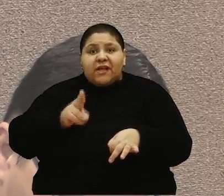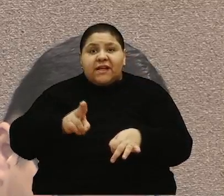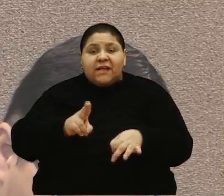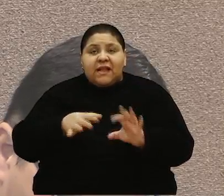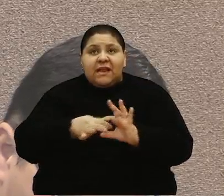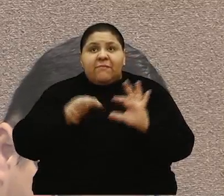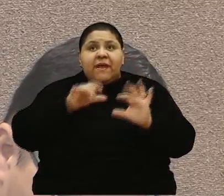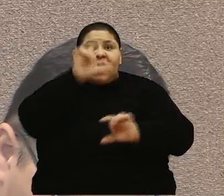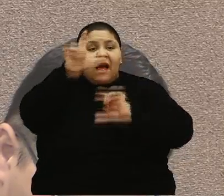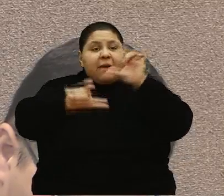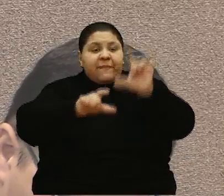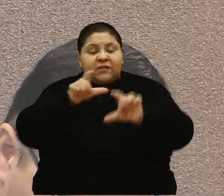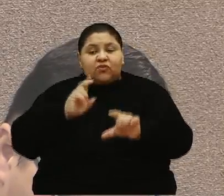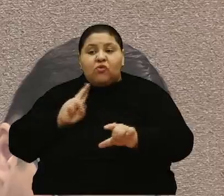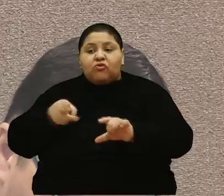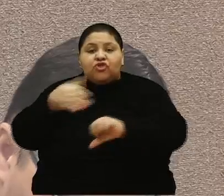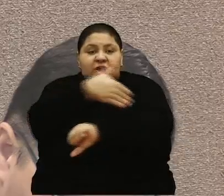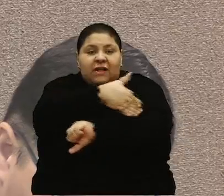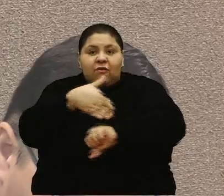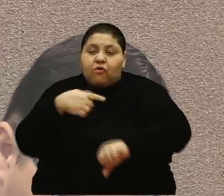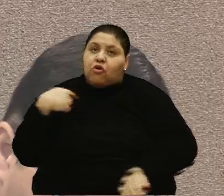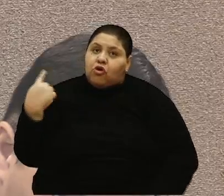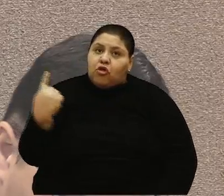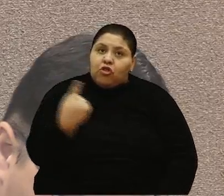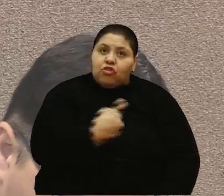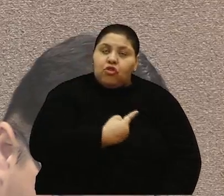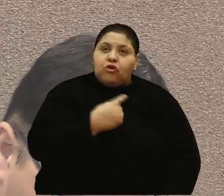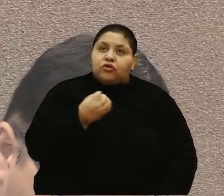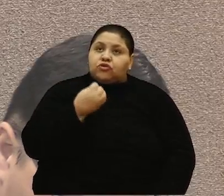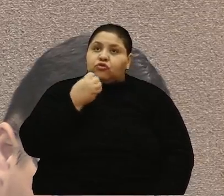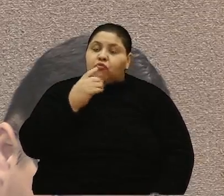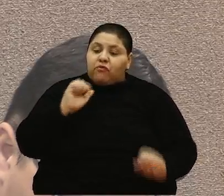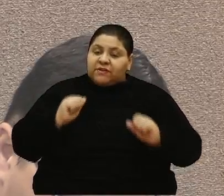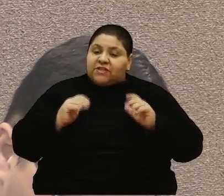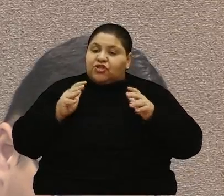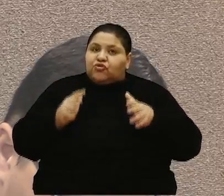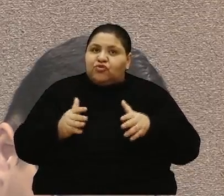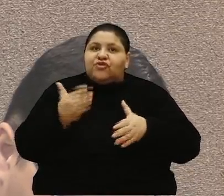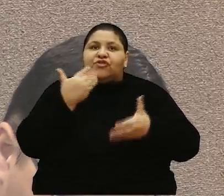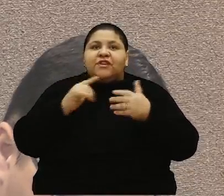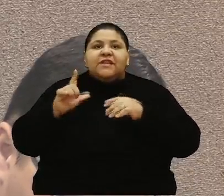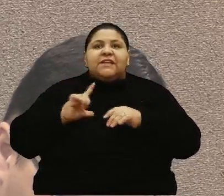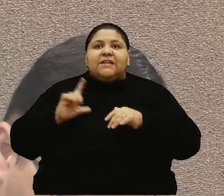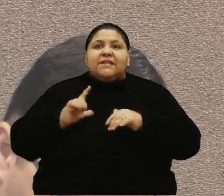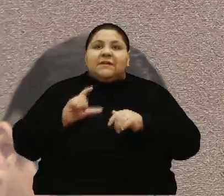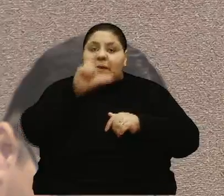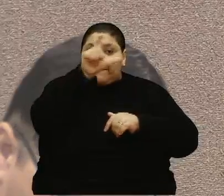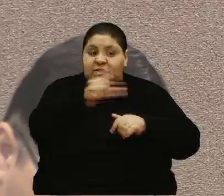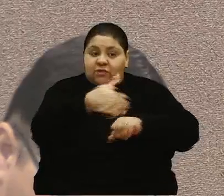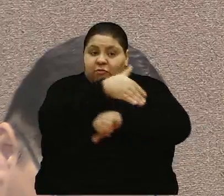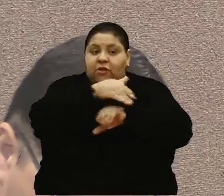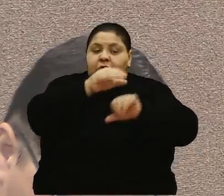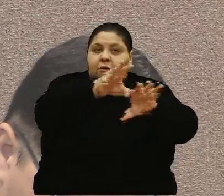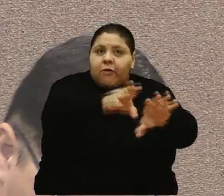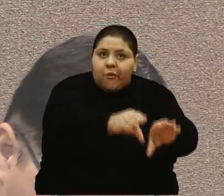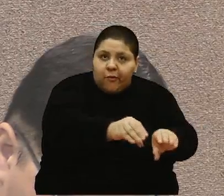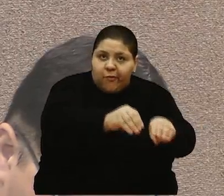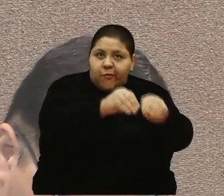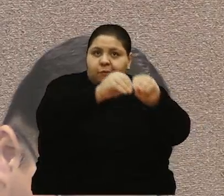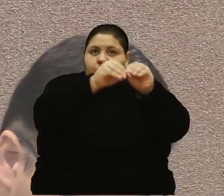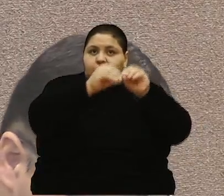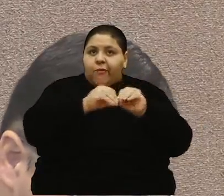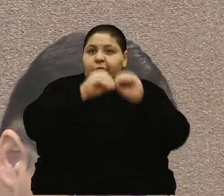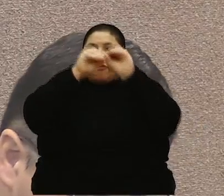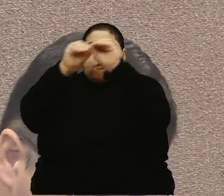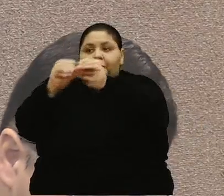rua. Então, nós, com boa ação que queremos alimentar, nós temos que tirar as pessoas da rua e dar